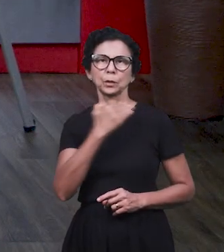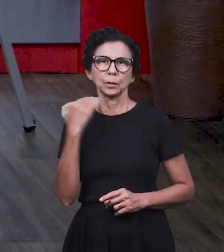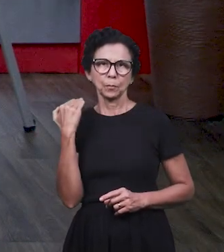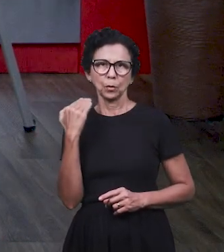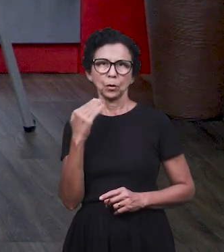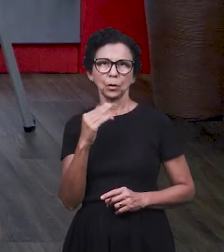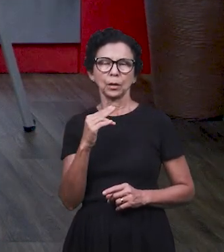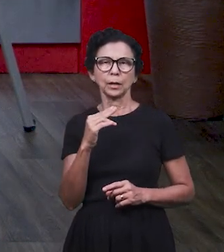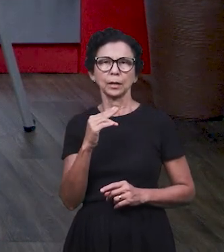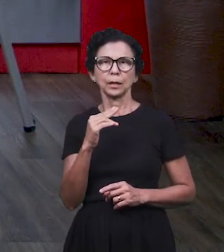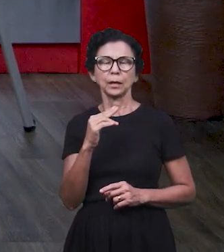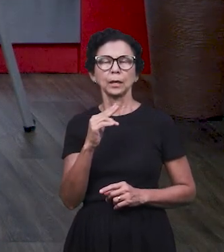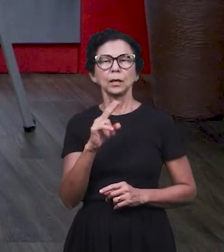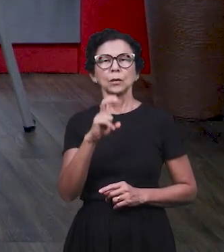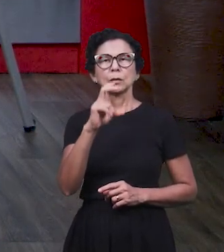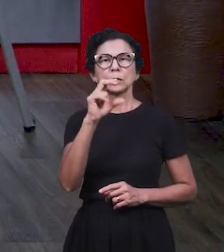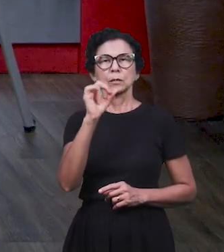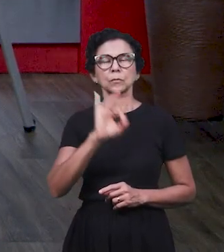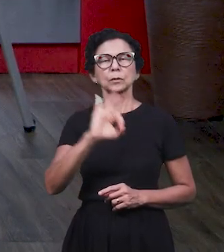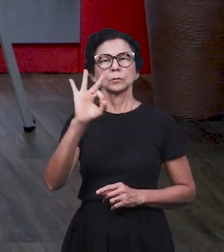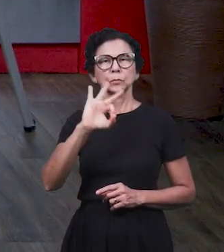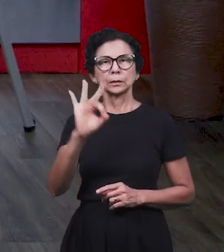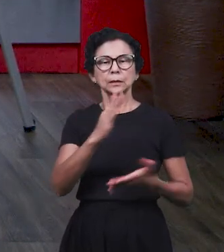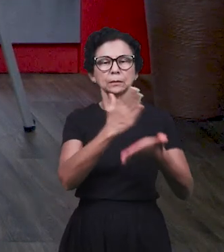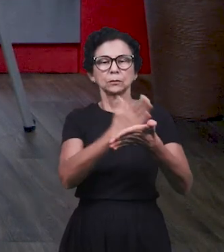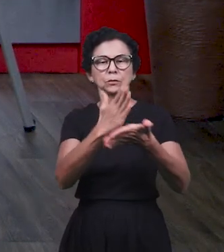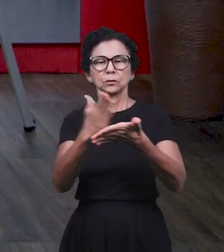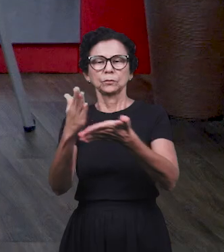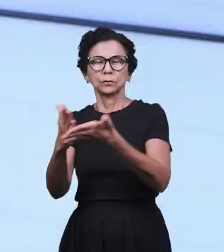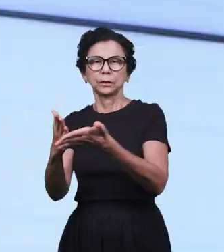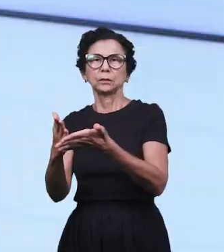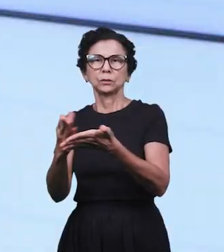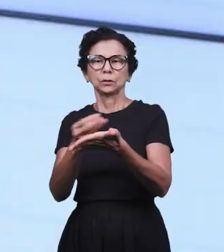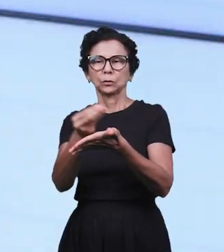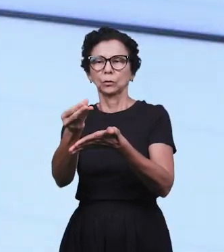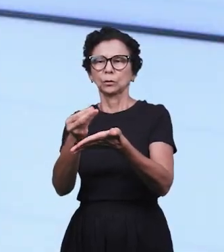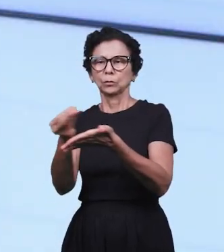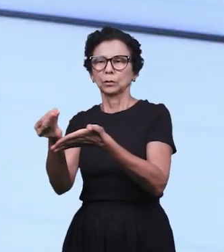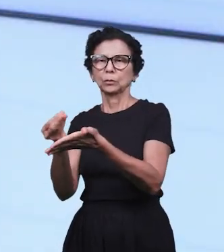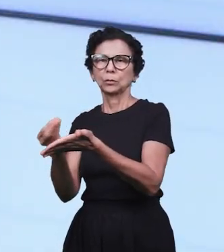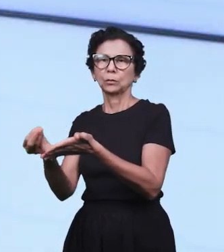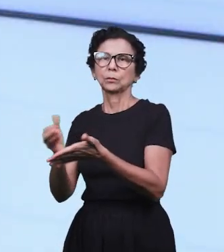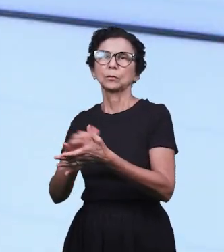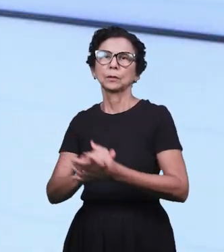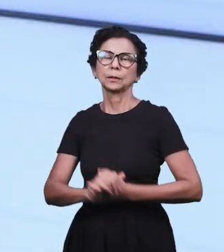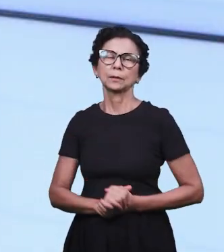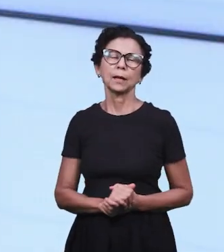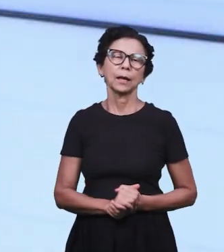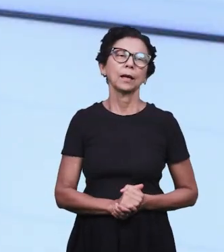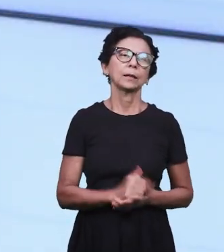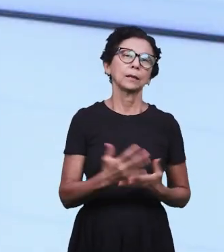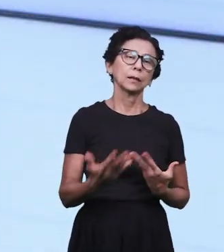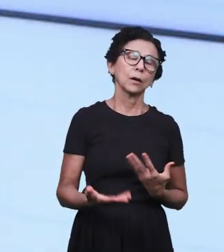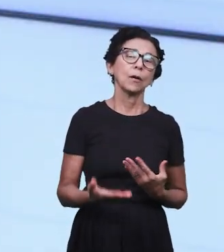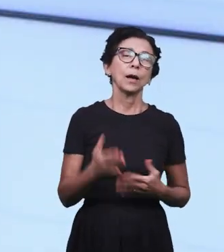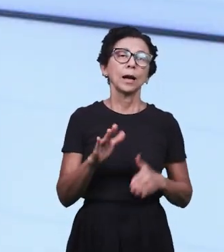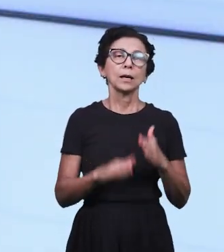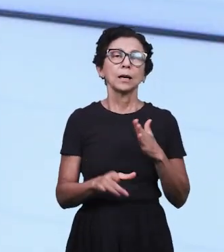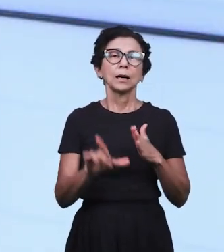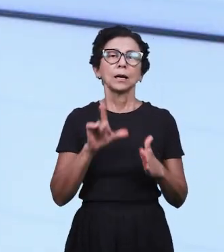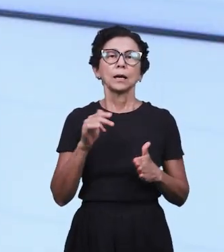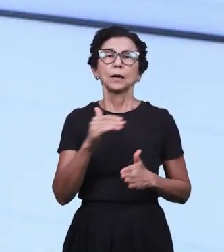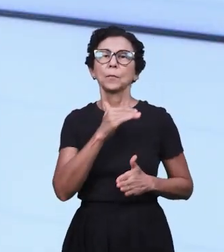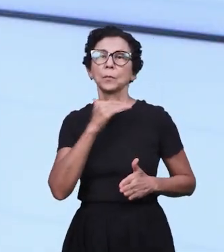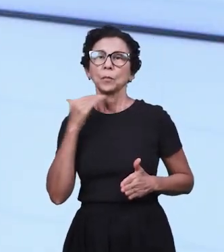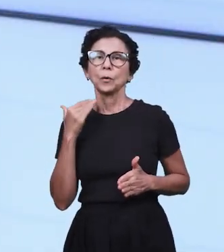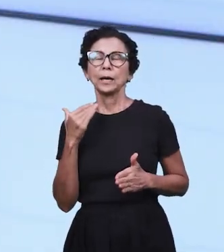né, ainda em vida, né, ele quer dispor de algum bem, quer fazer alguma doação. Alguma doação, isso que ele quer